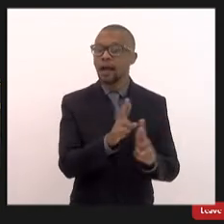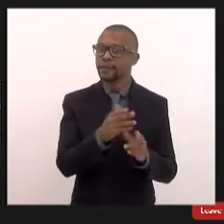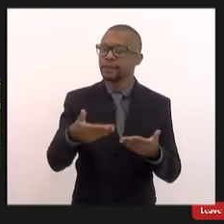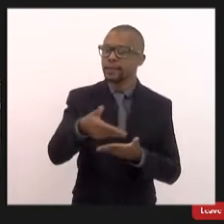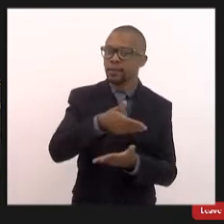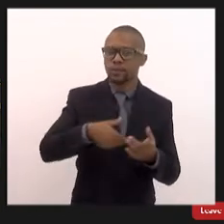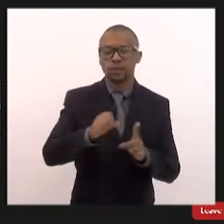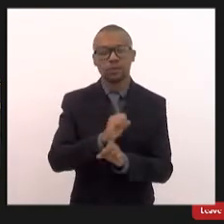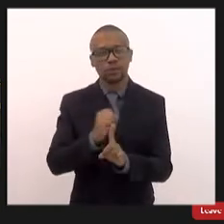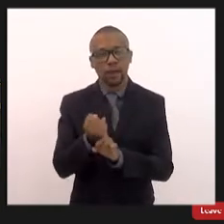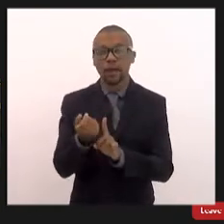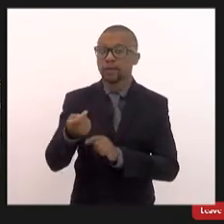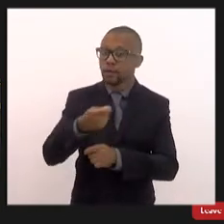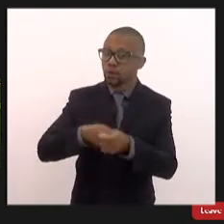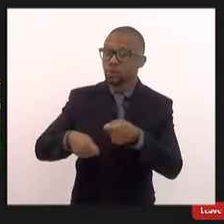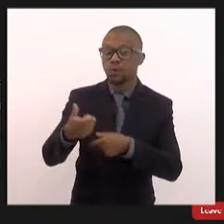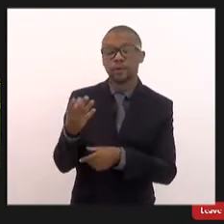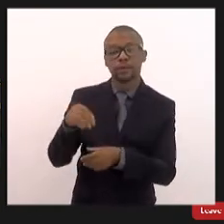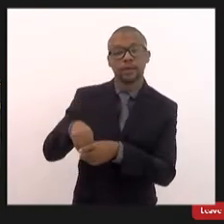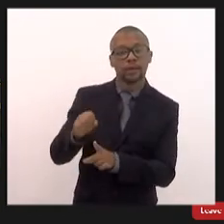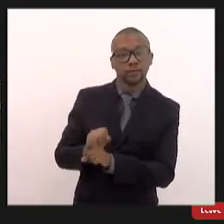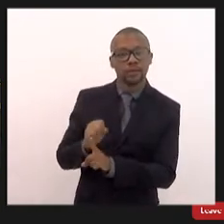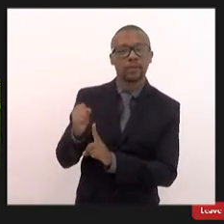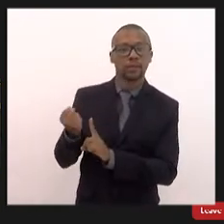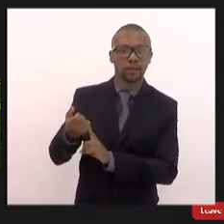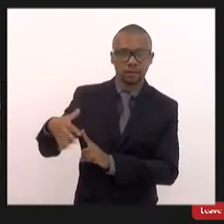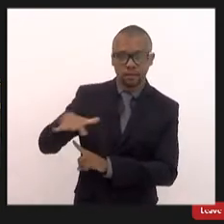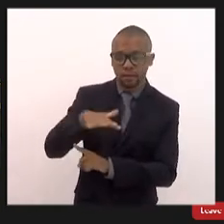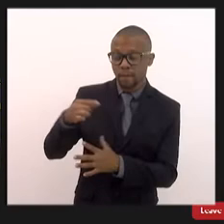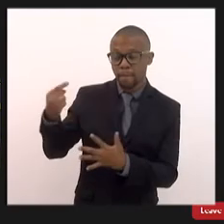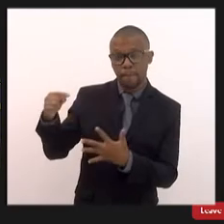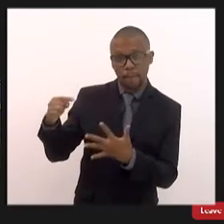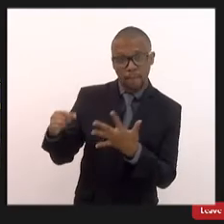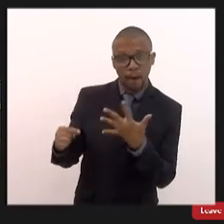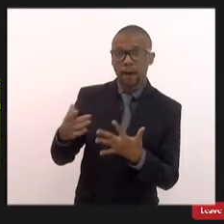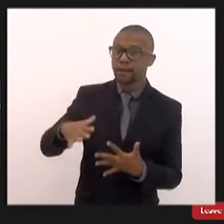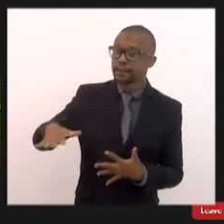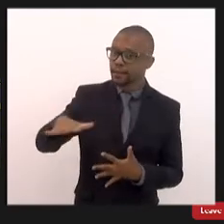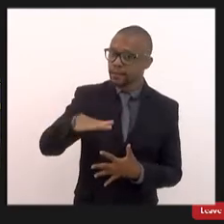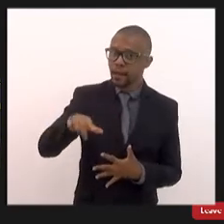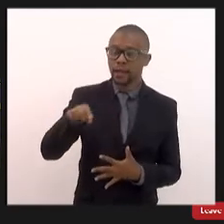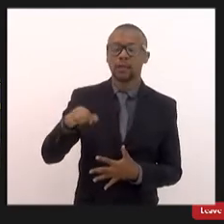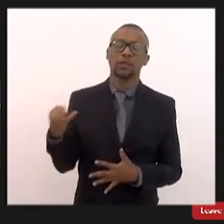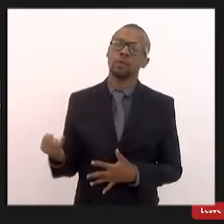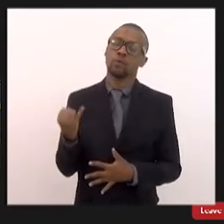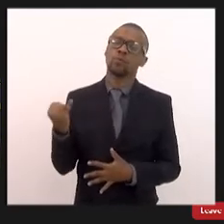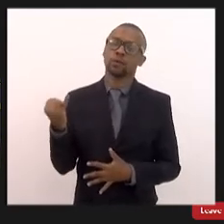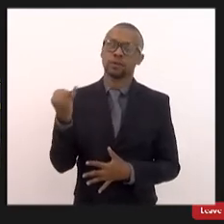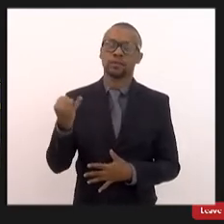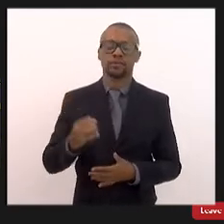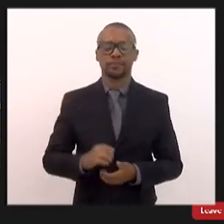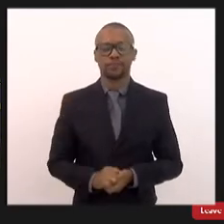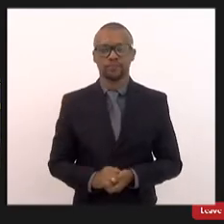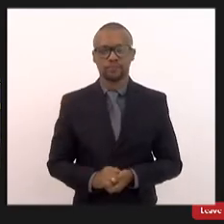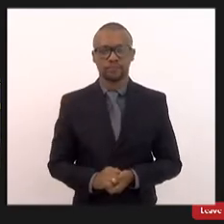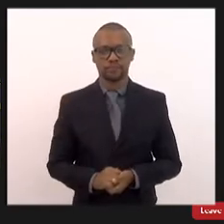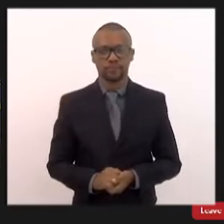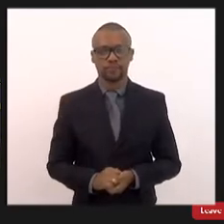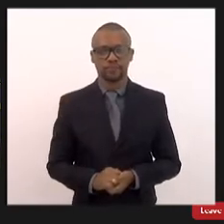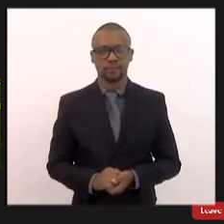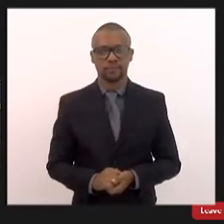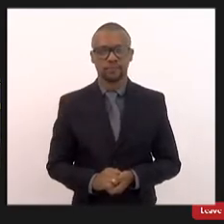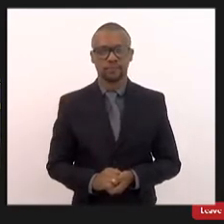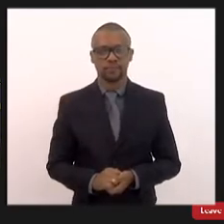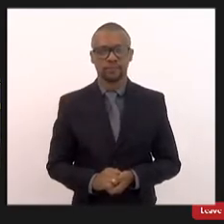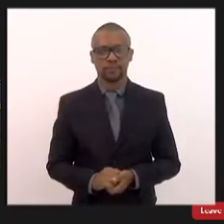econômicas da sociedade. Ou seja, nas áreas que for, é muito importante que isso aconteça. Então, a